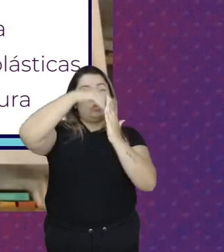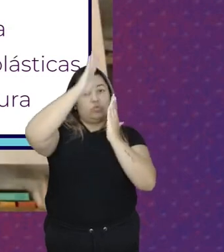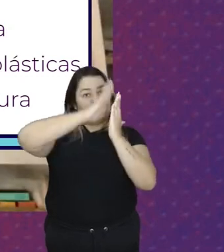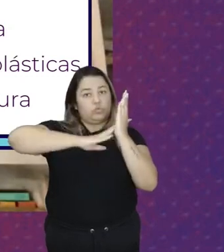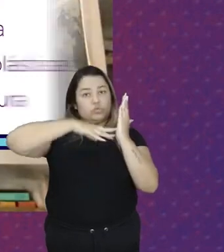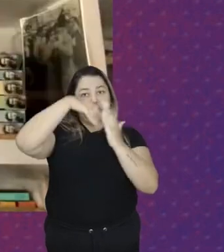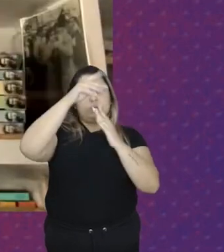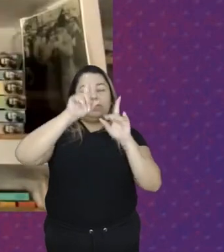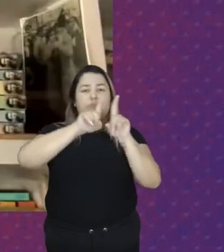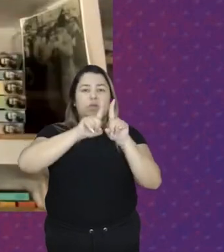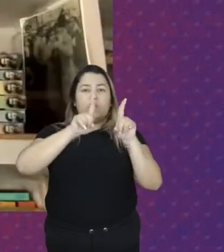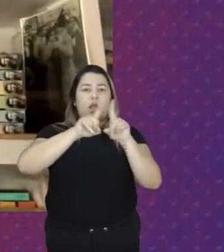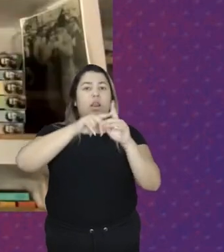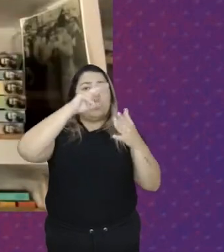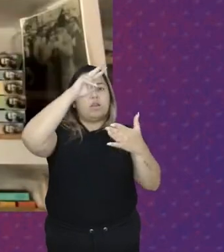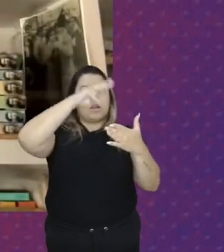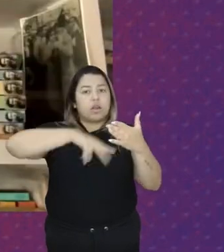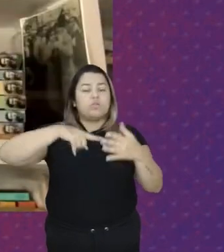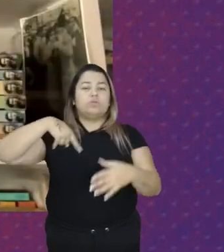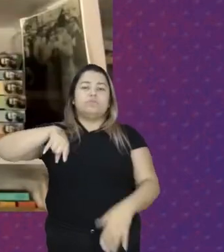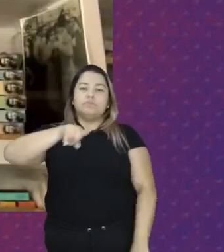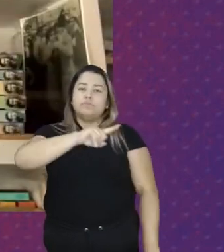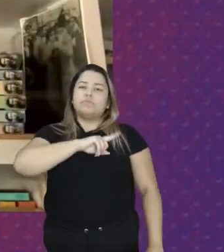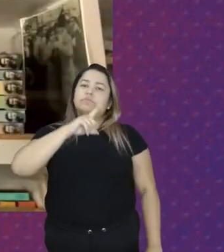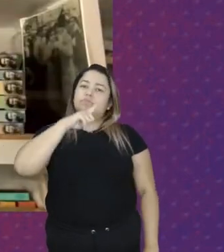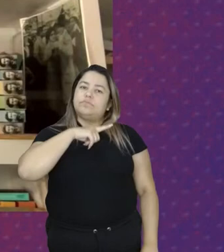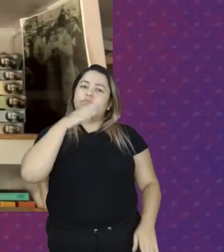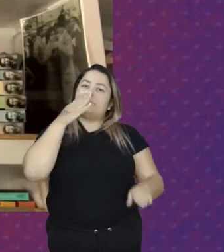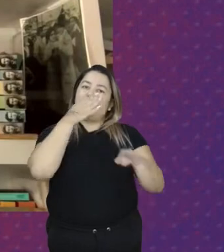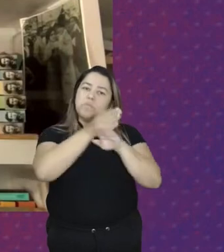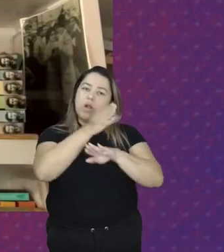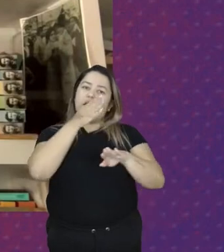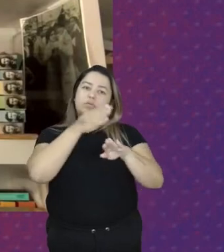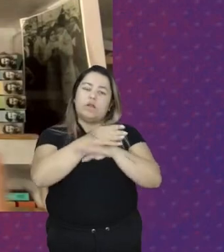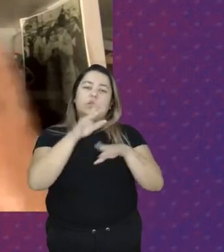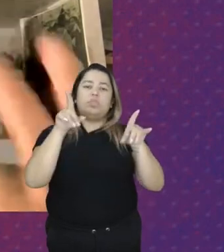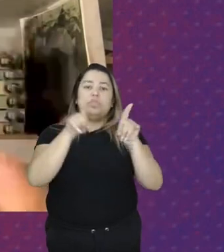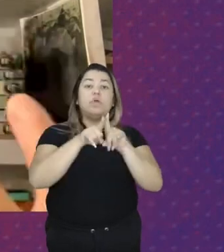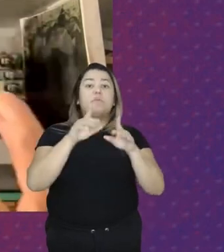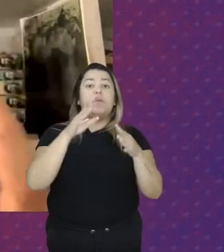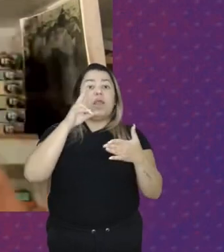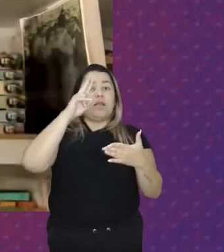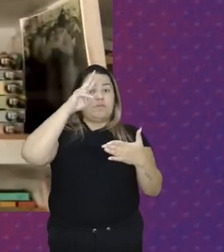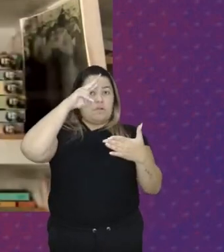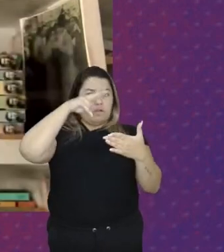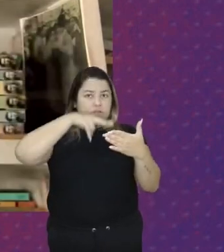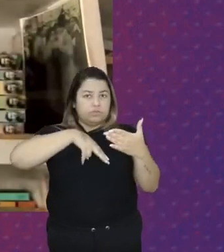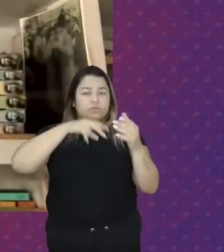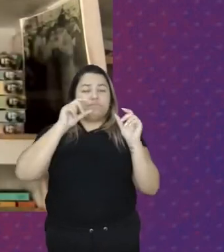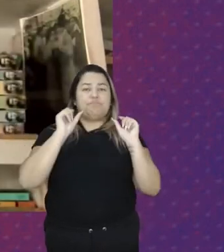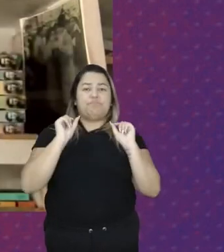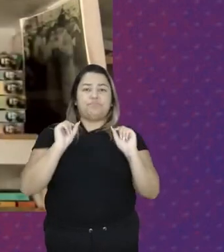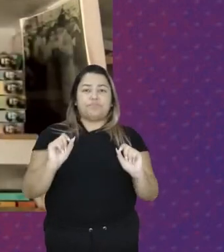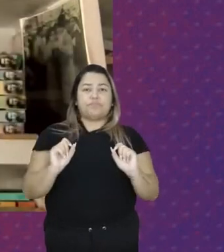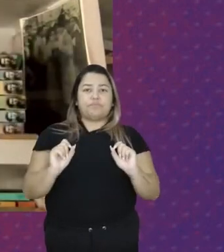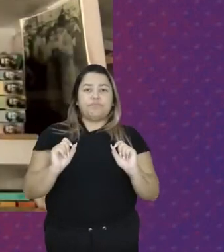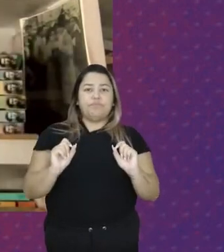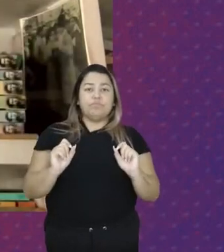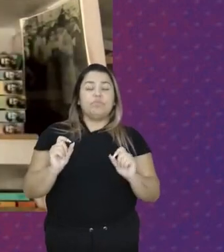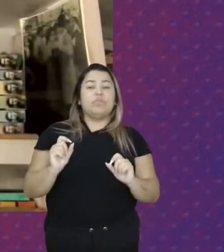literatura, nós passamos a ter acesso às leituras que